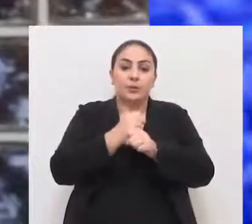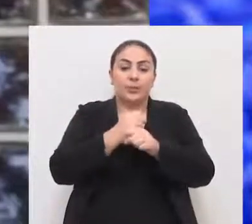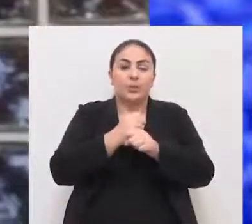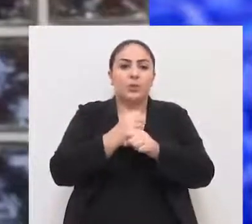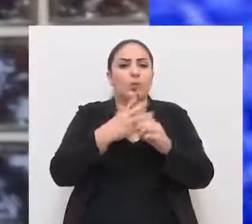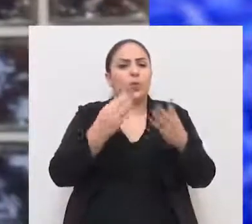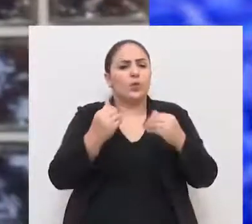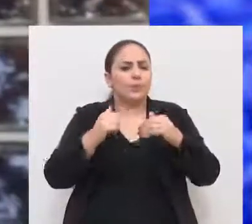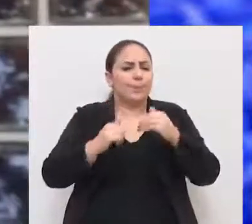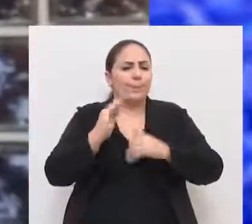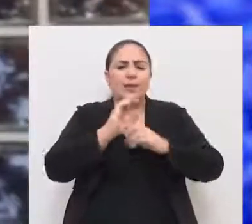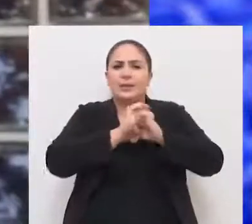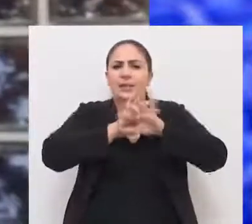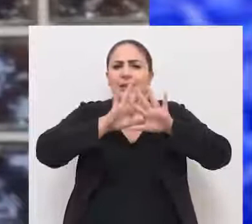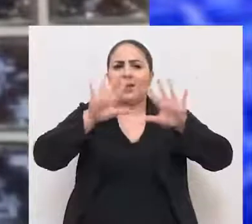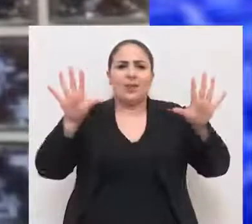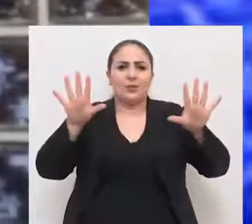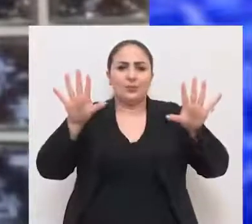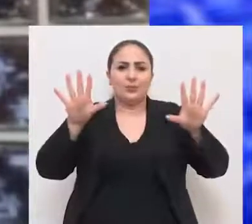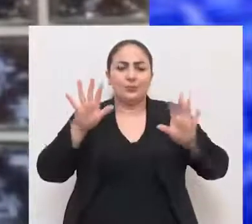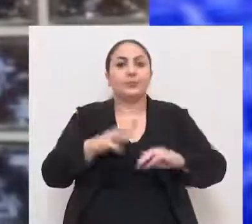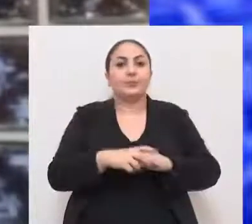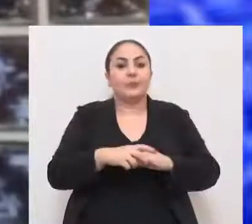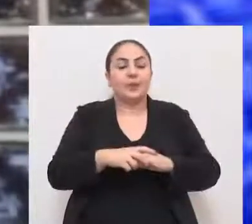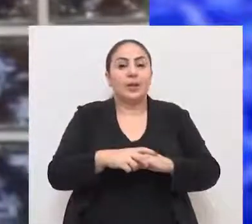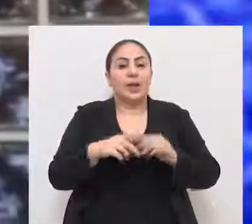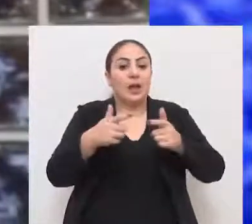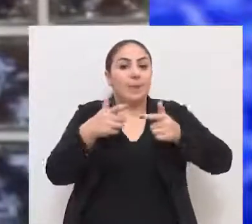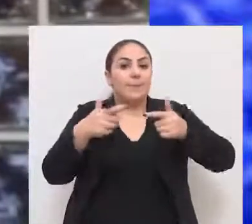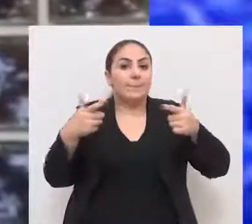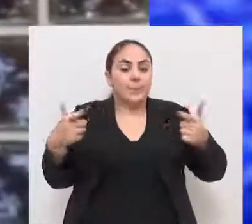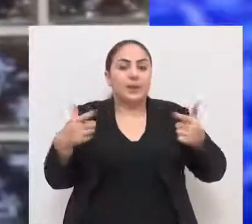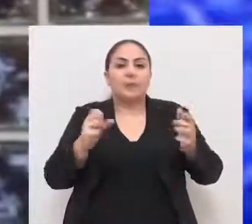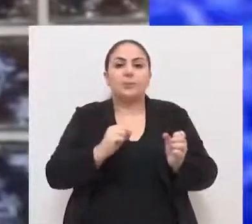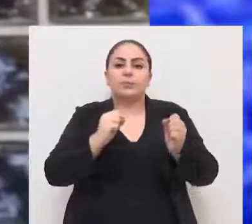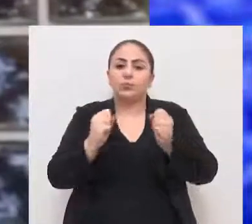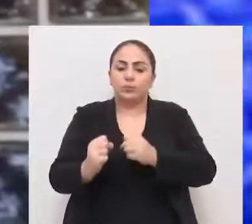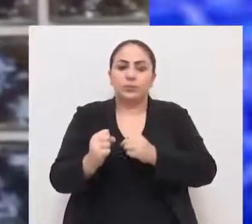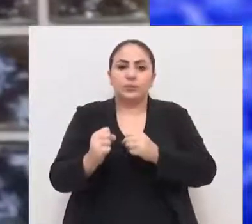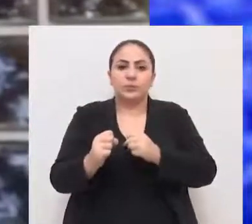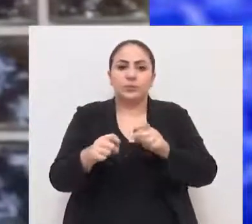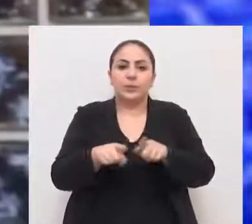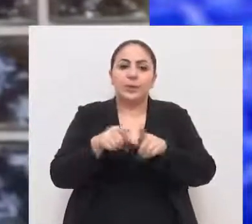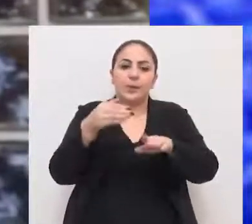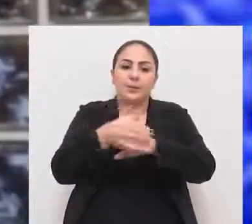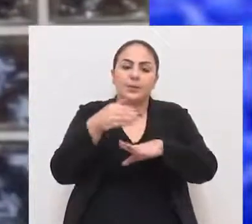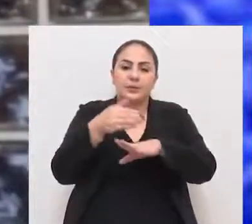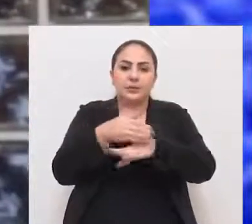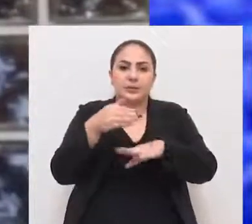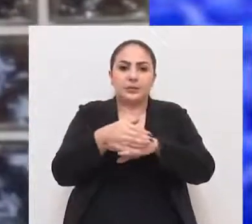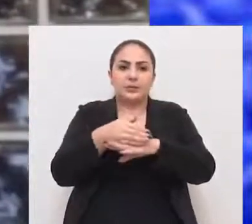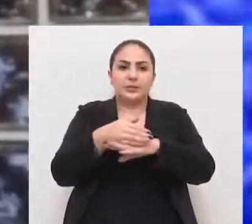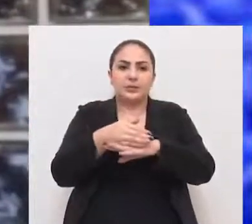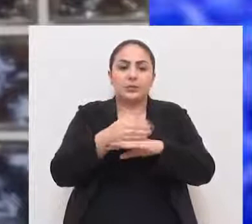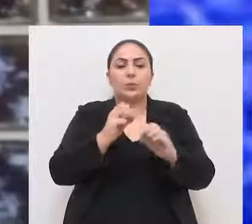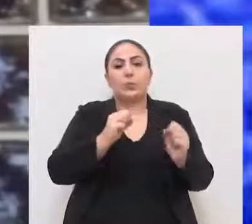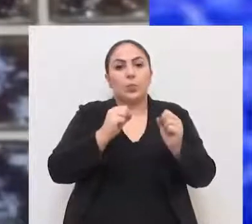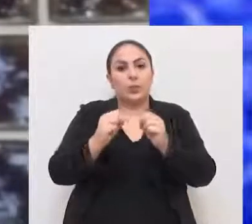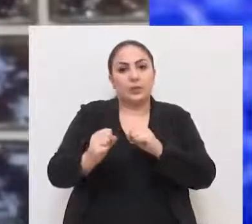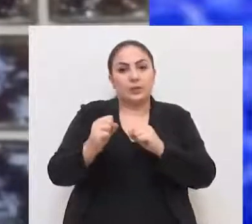orçamento muito mais transparente. Ela amplia a possibilidade da participação do